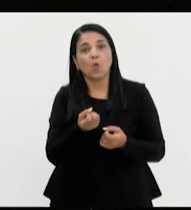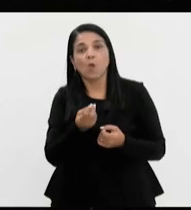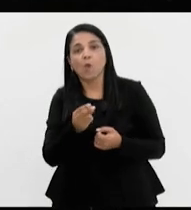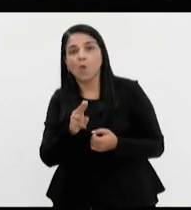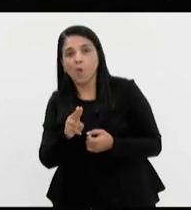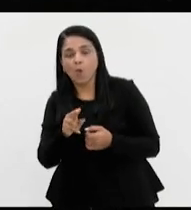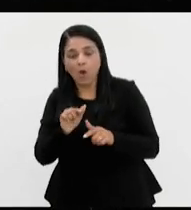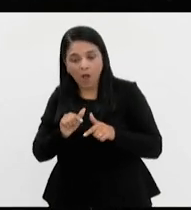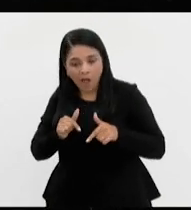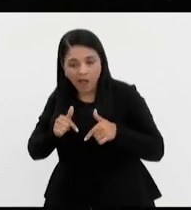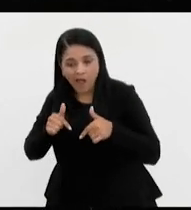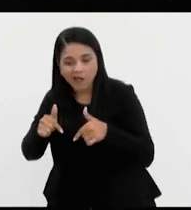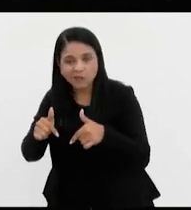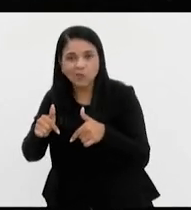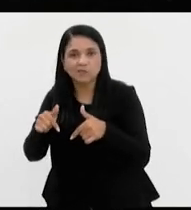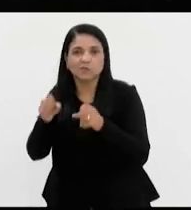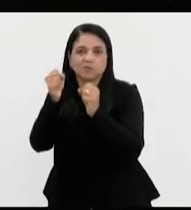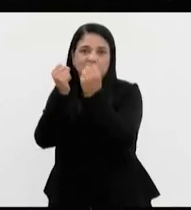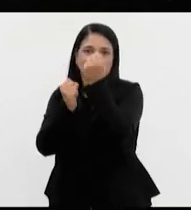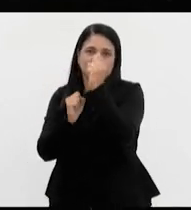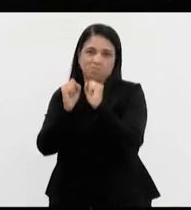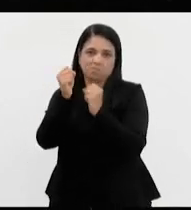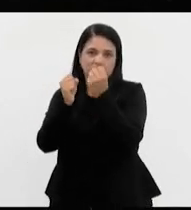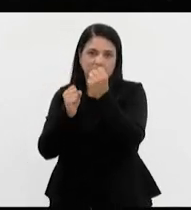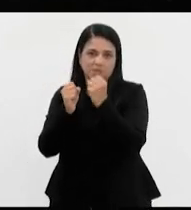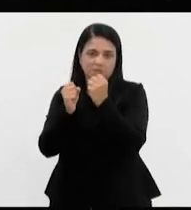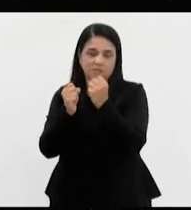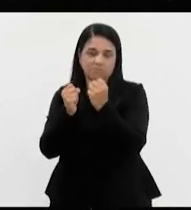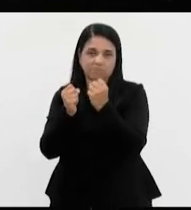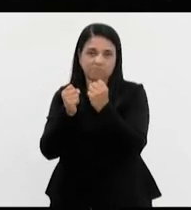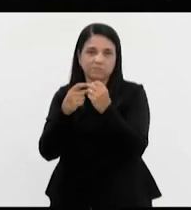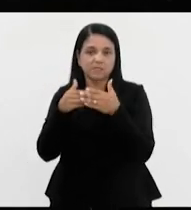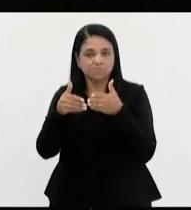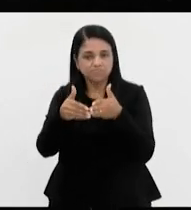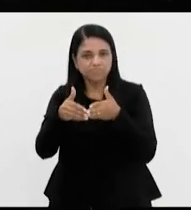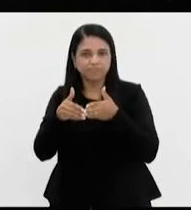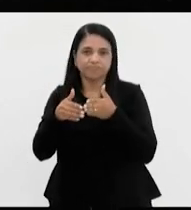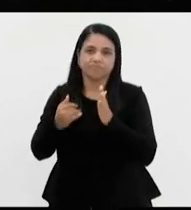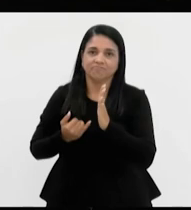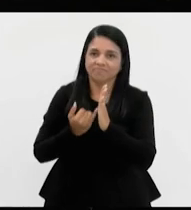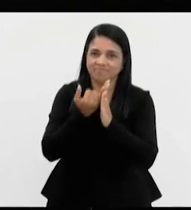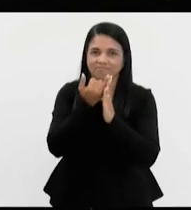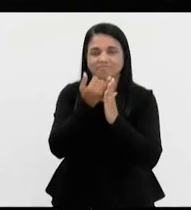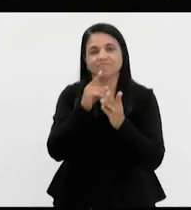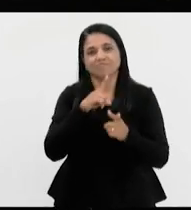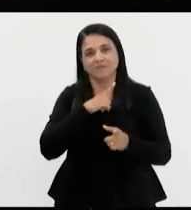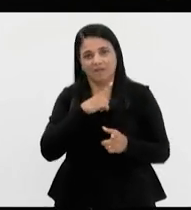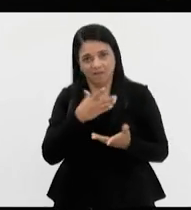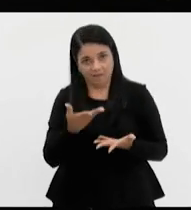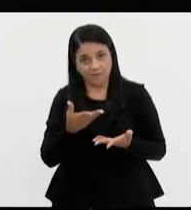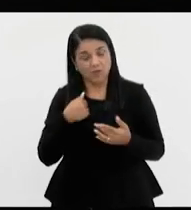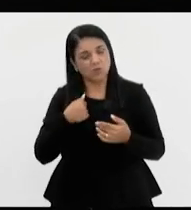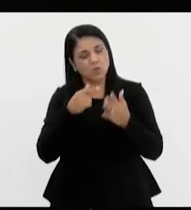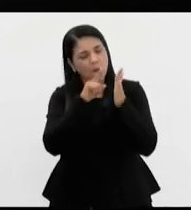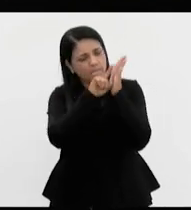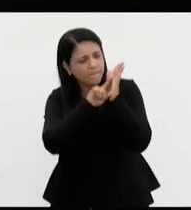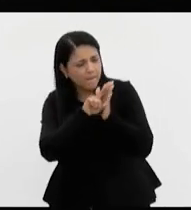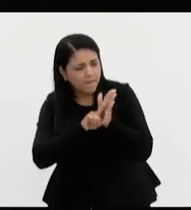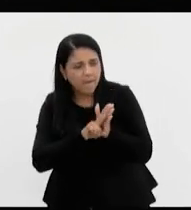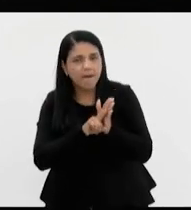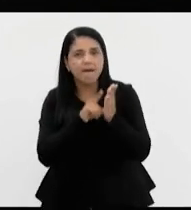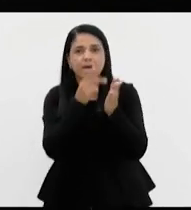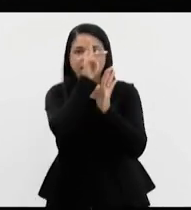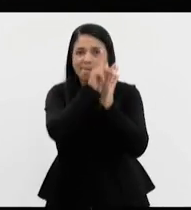de atuação daquela empresa que recebe o benefício fiscal. Quando eu examinei o projeto, me